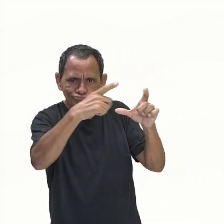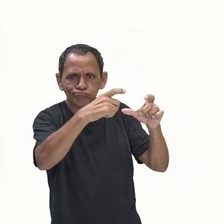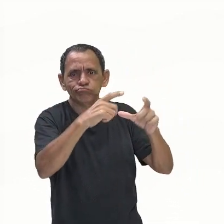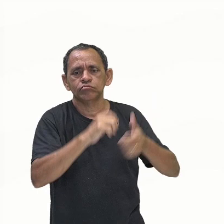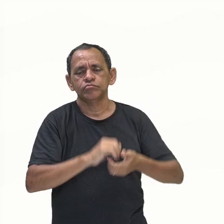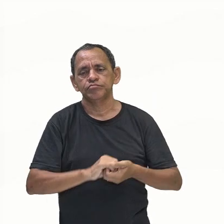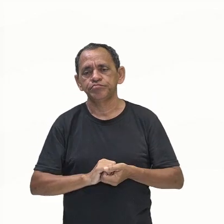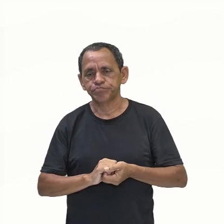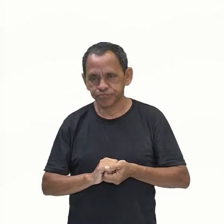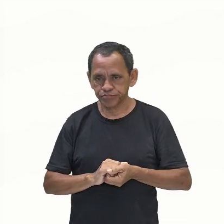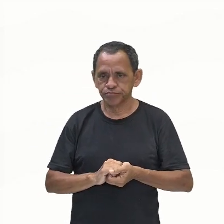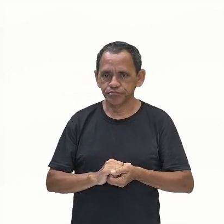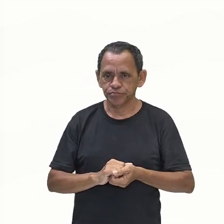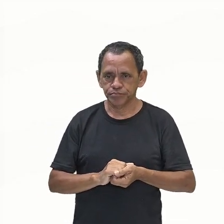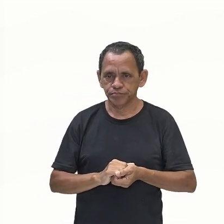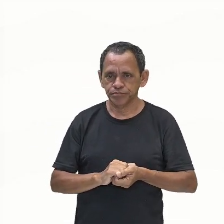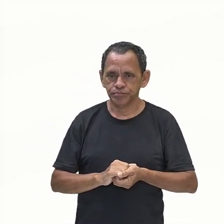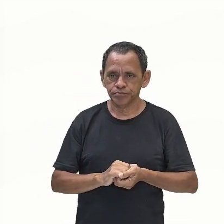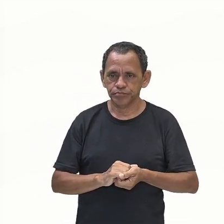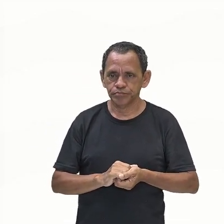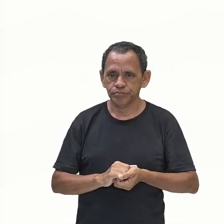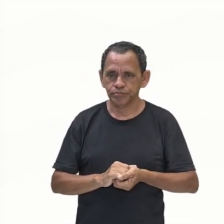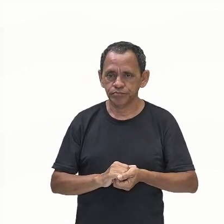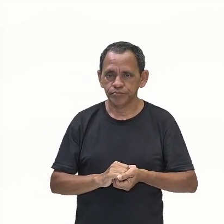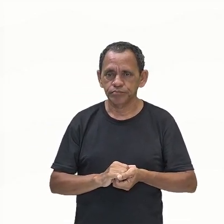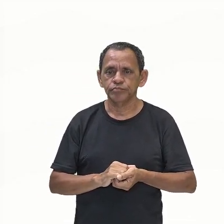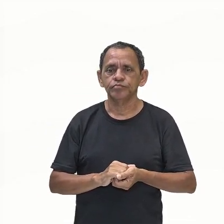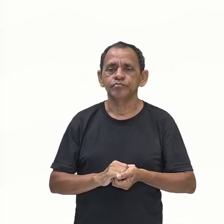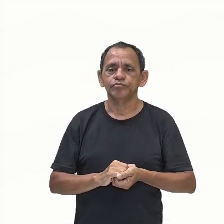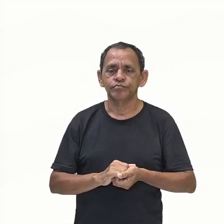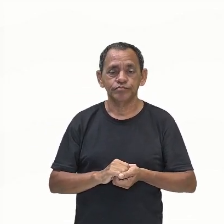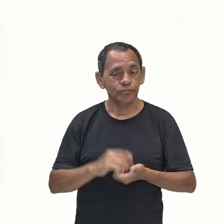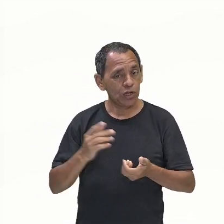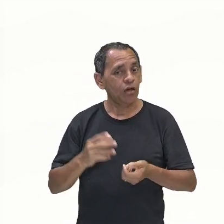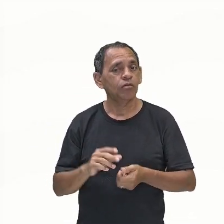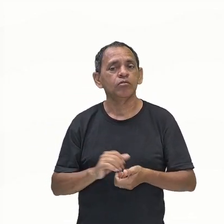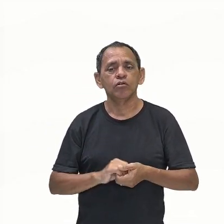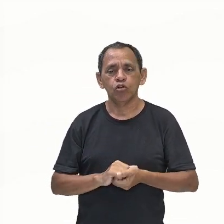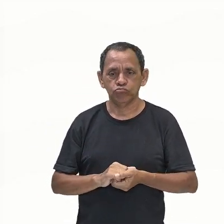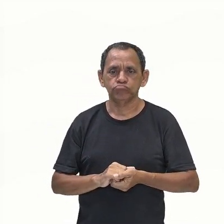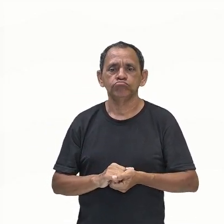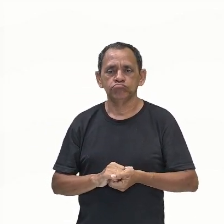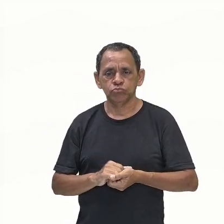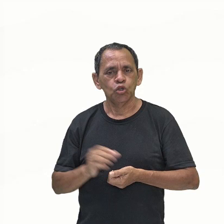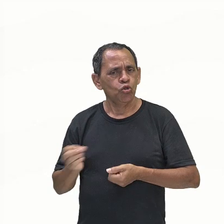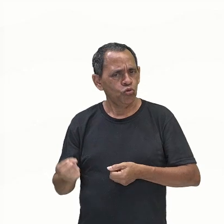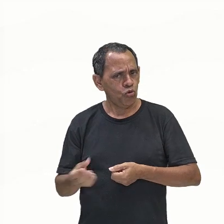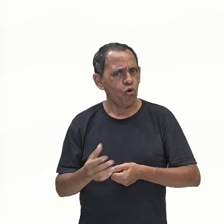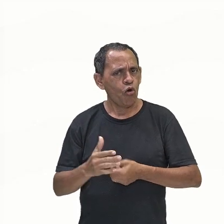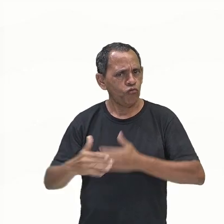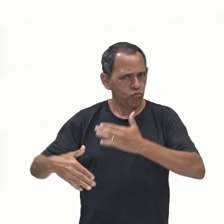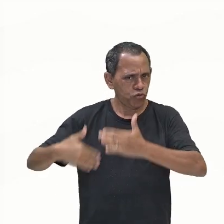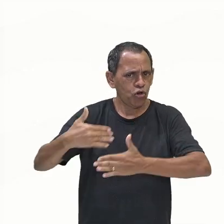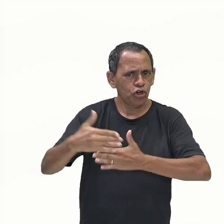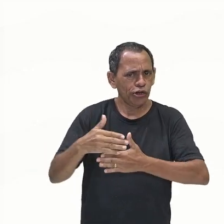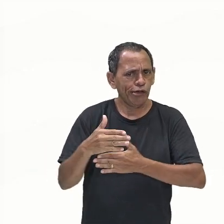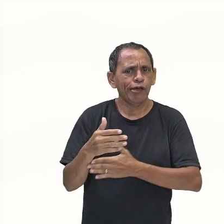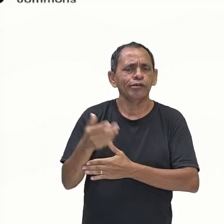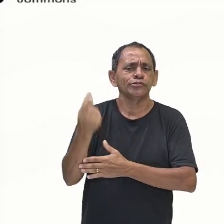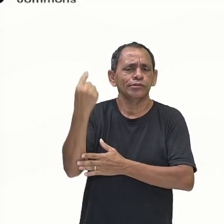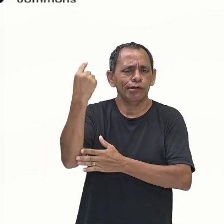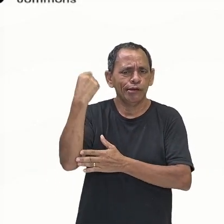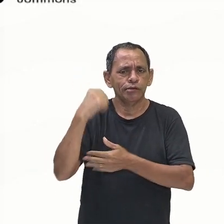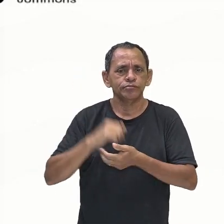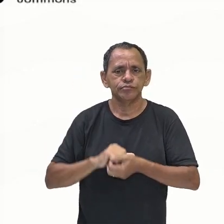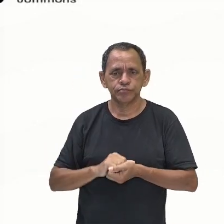né, obviamente. Então esse foi um passo importante aí na história do sensoriamento remoto. Adiante, então